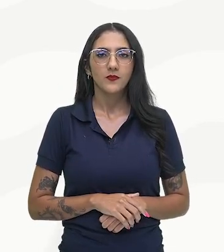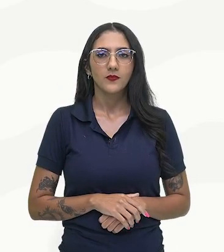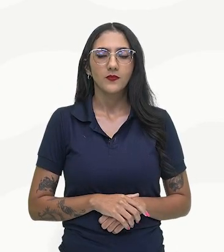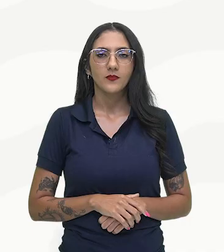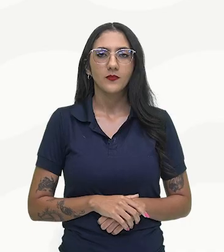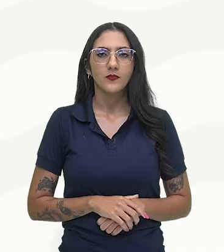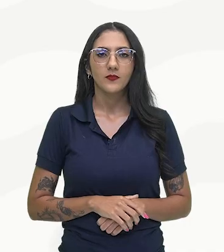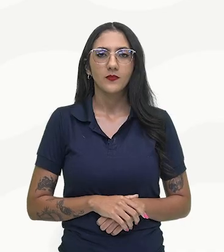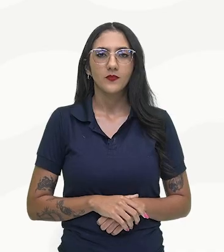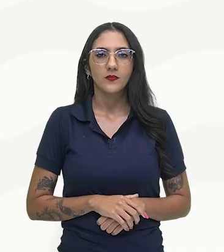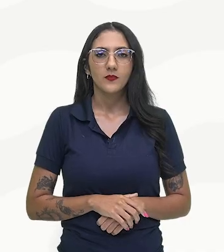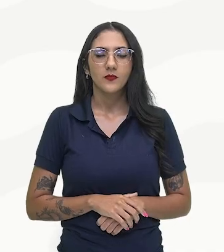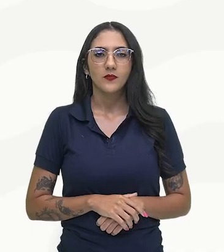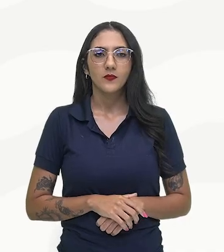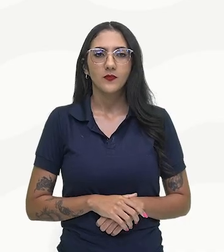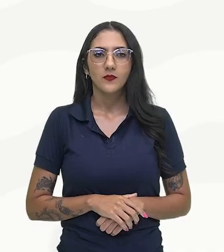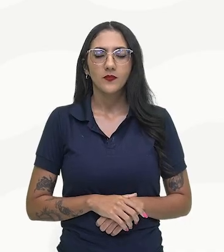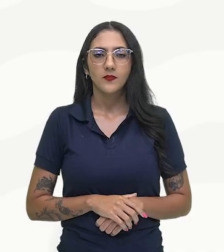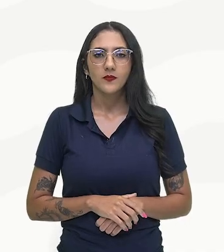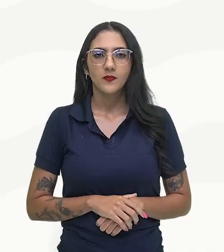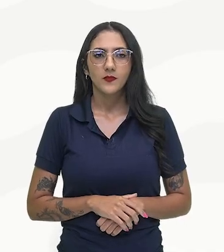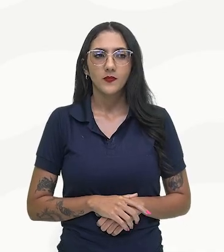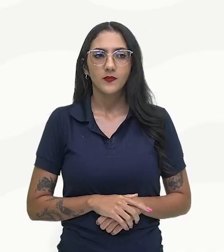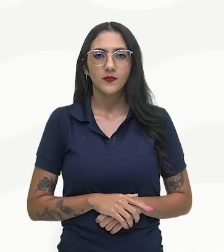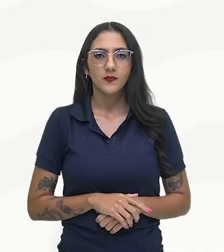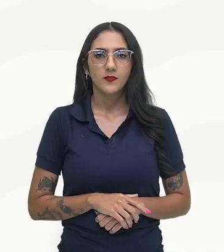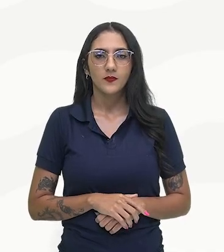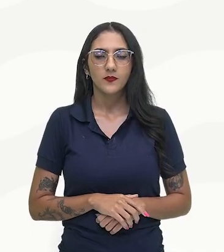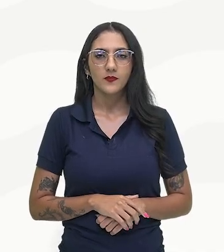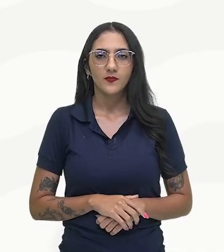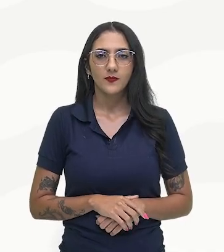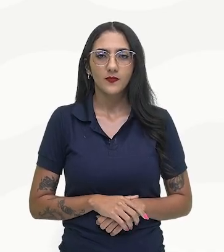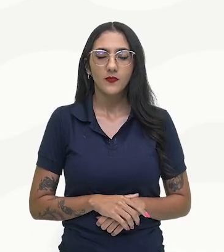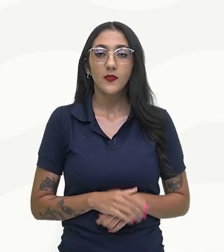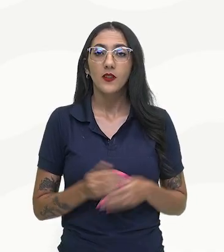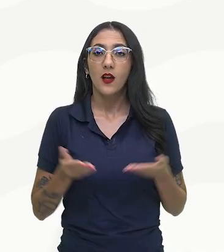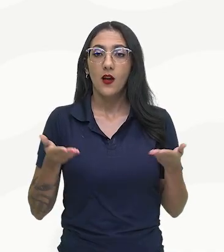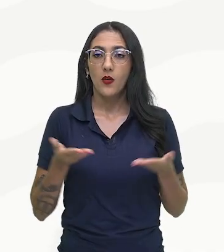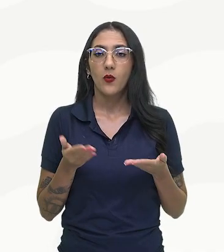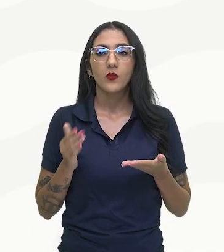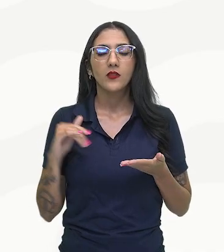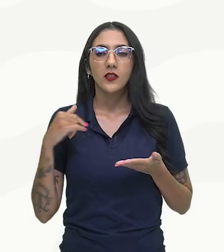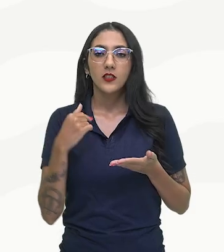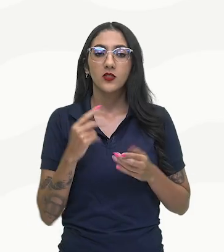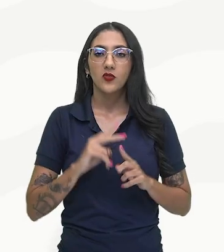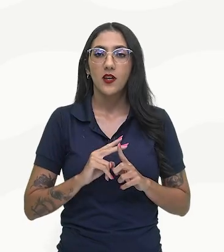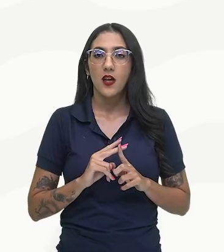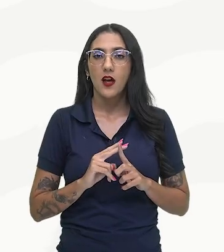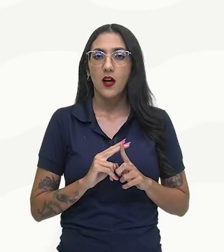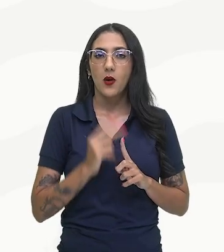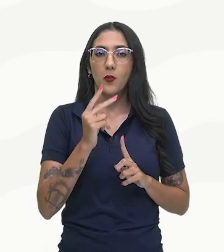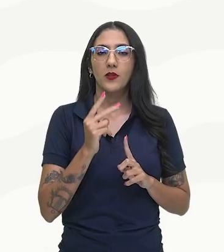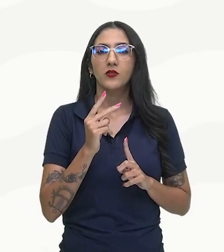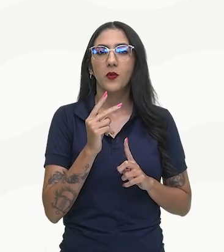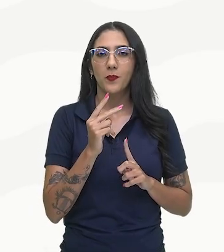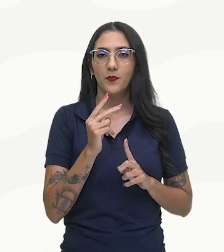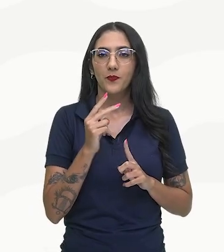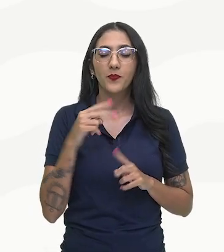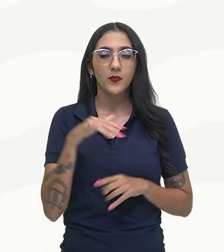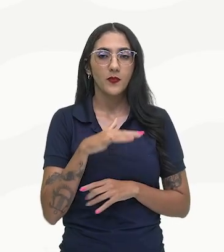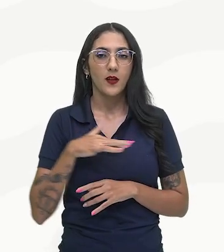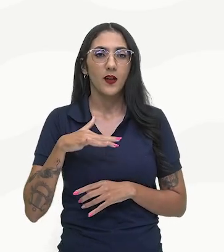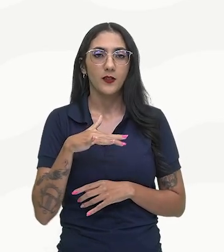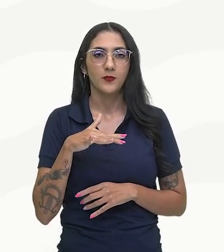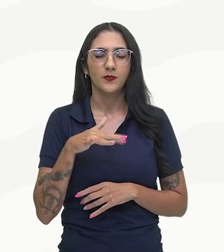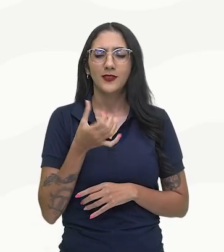Isso mesmo. Então, nós iremos agora fazer o aumento, né? Porque aumentou